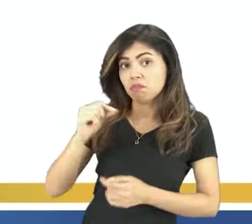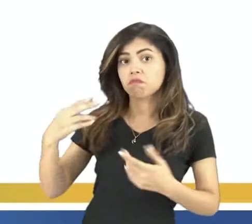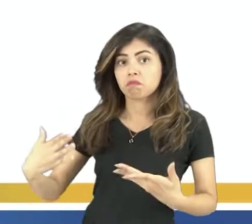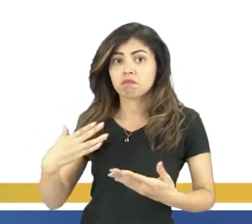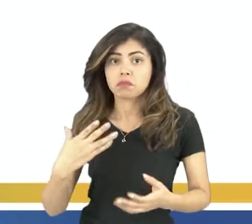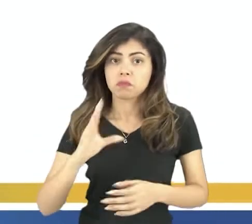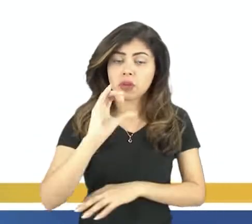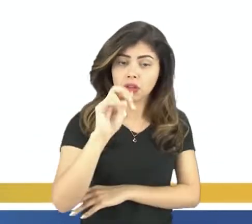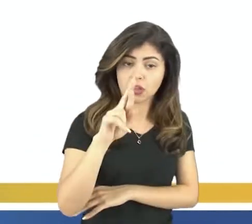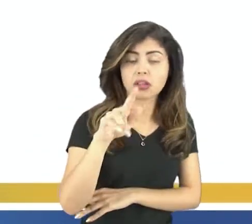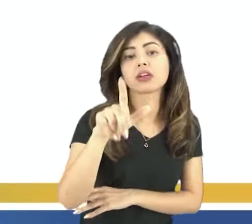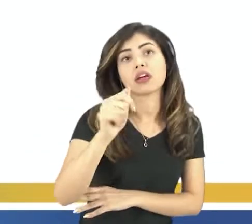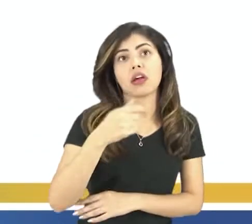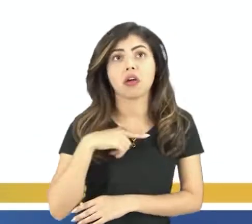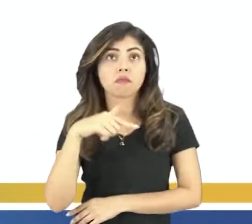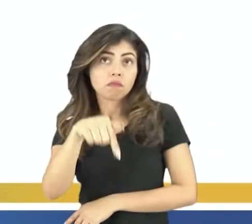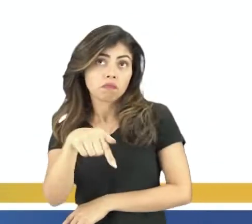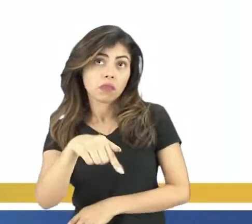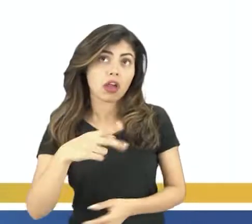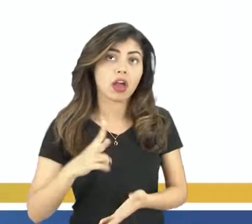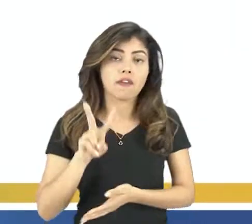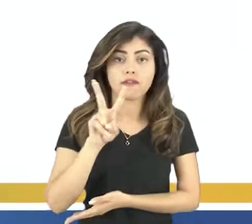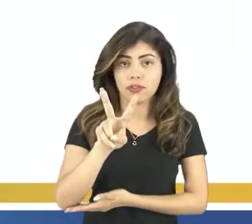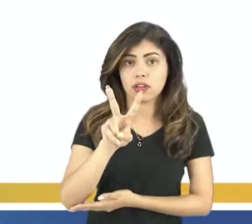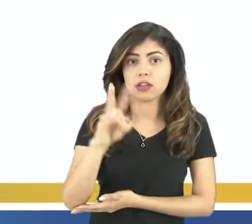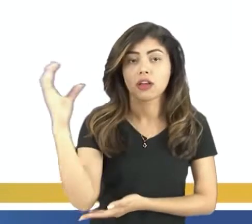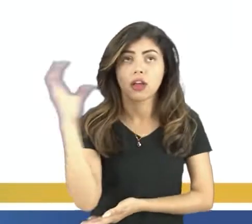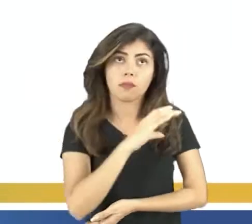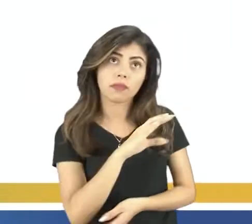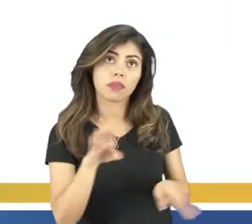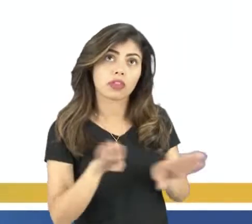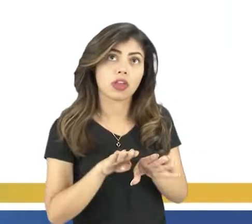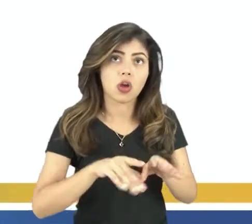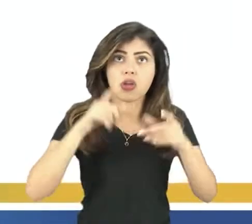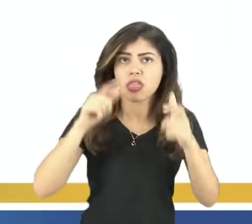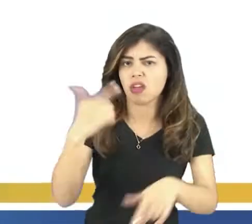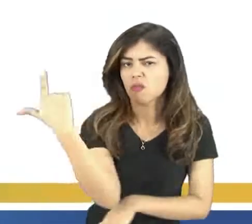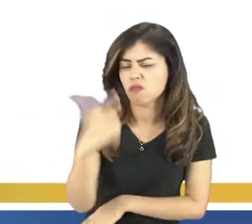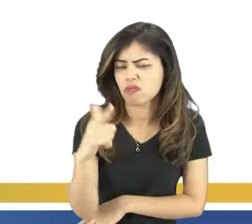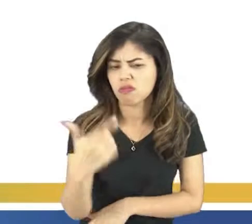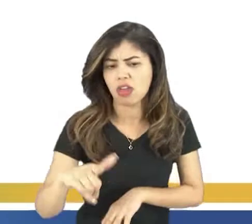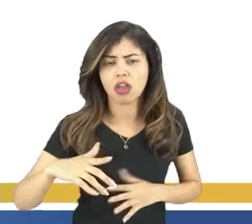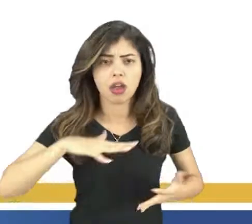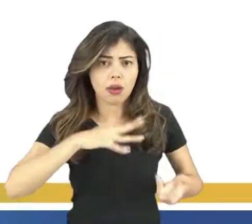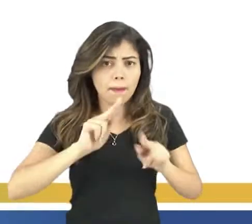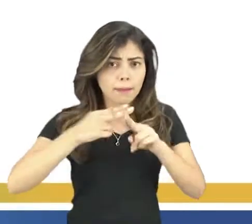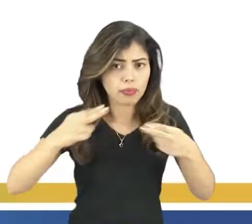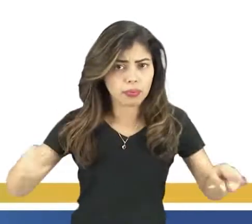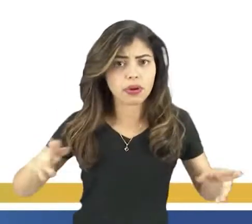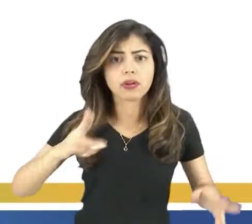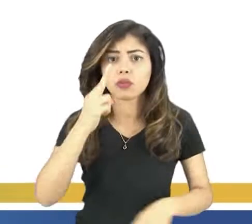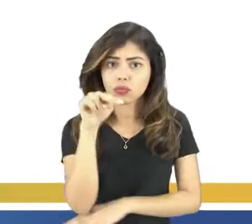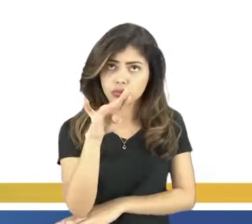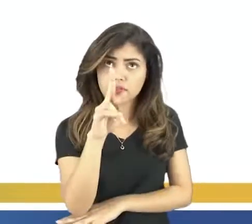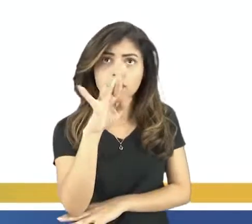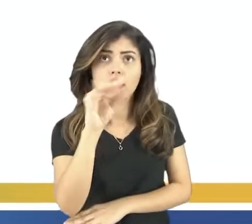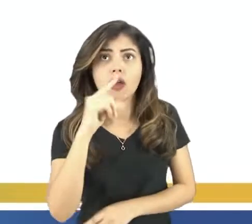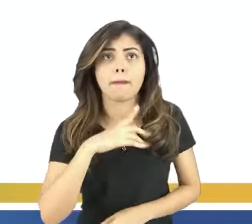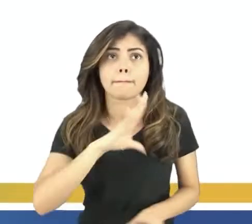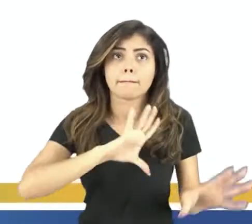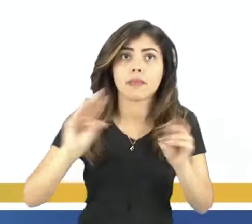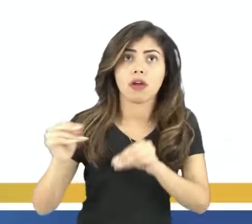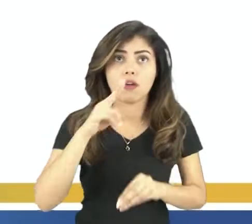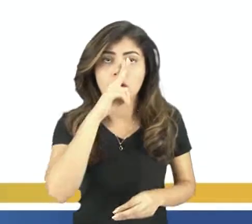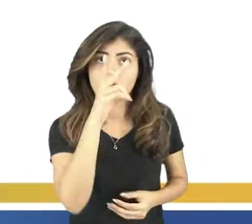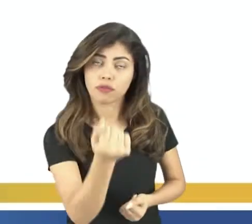carga pontual Q com velocidade v é lançada em uma região onde não existe campo magnético uniforme, passa a atuar sobre